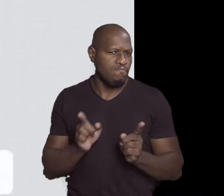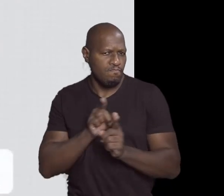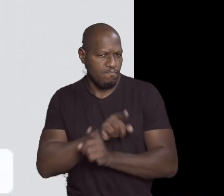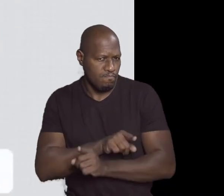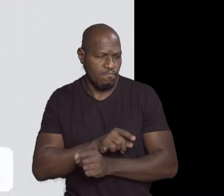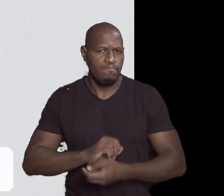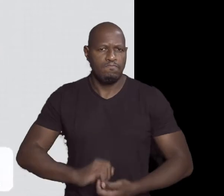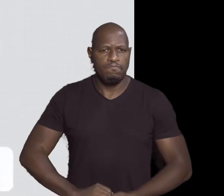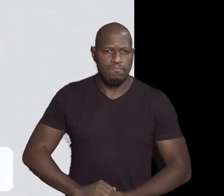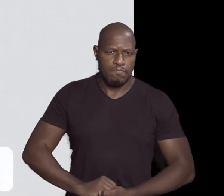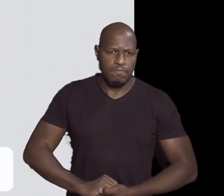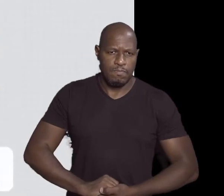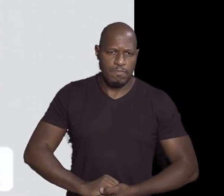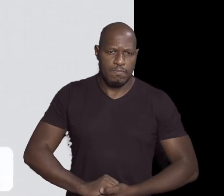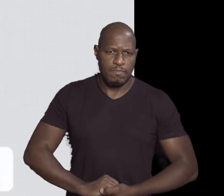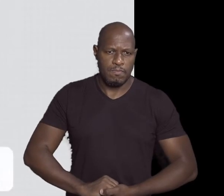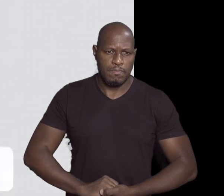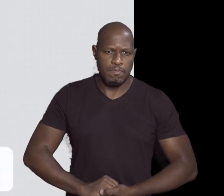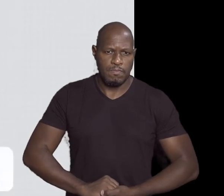inverter